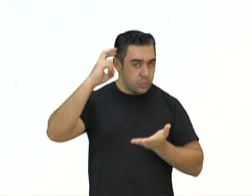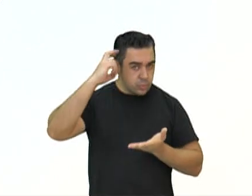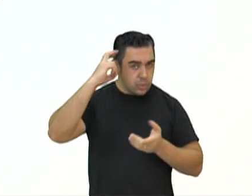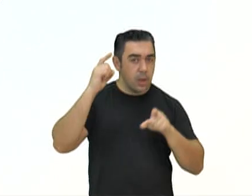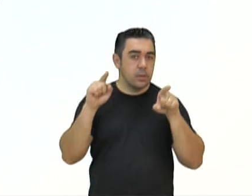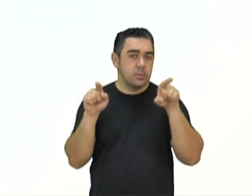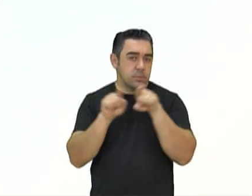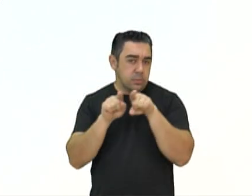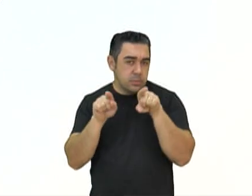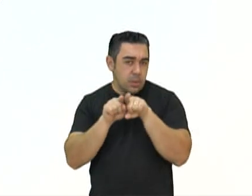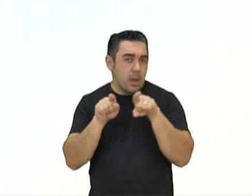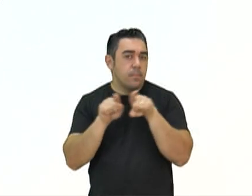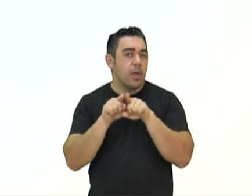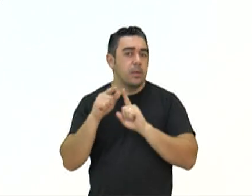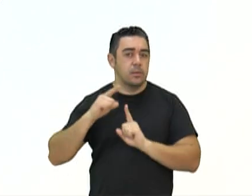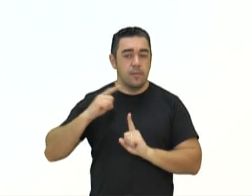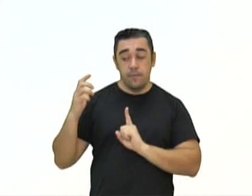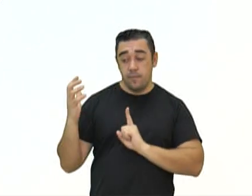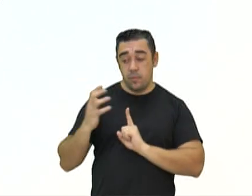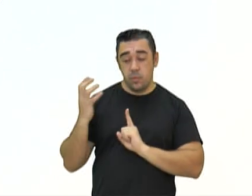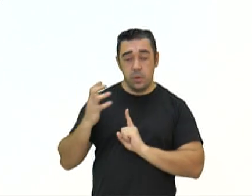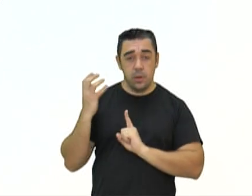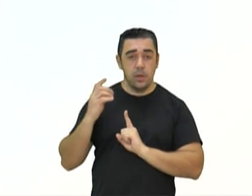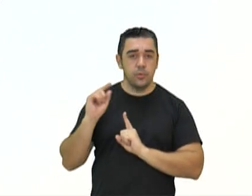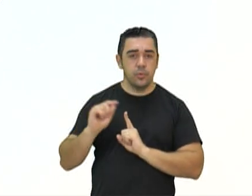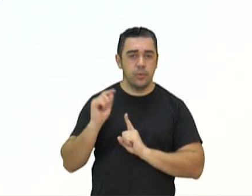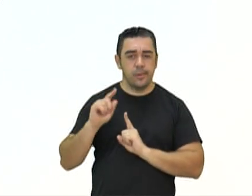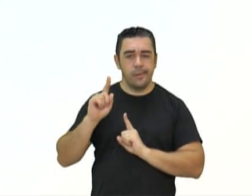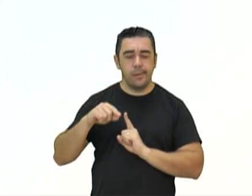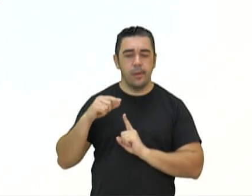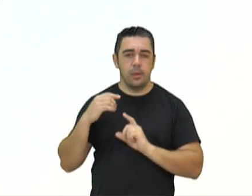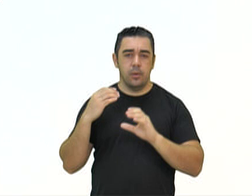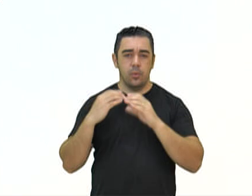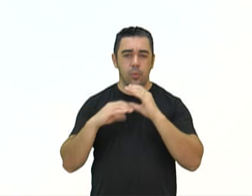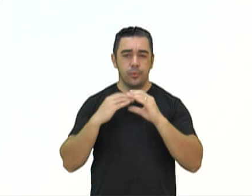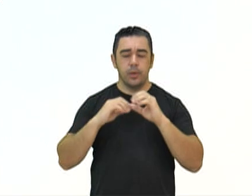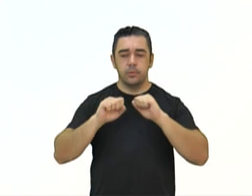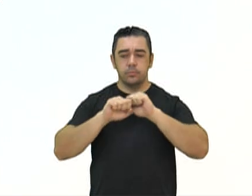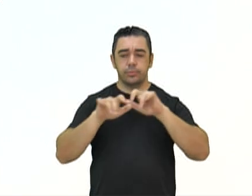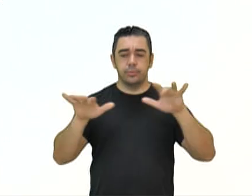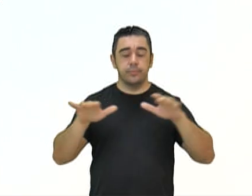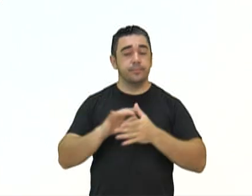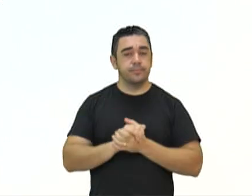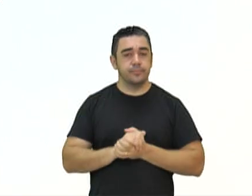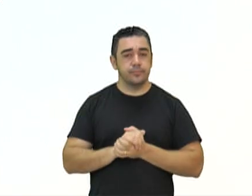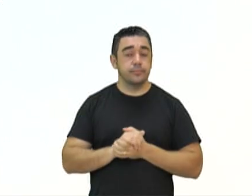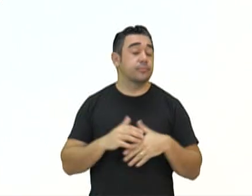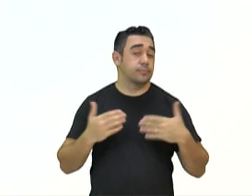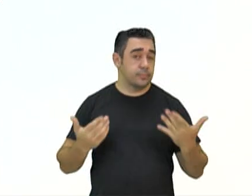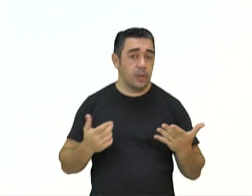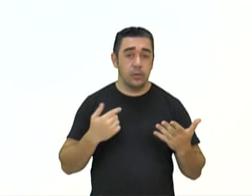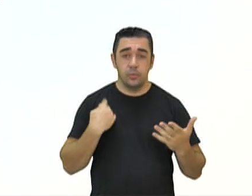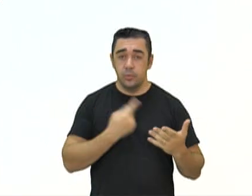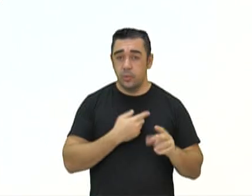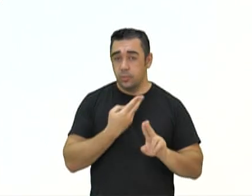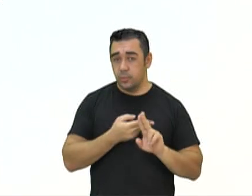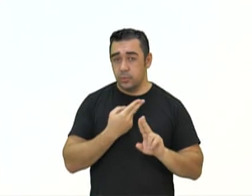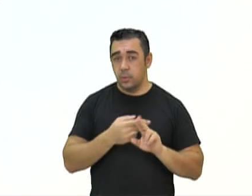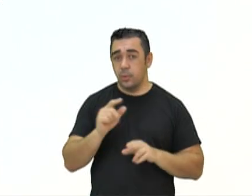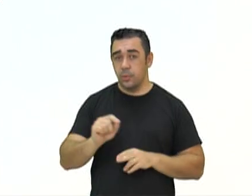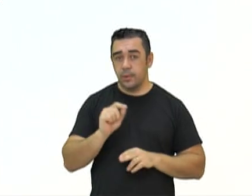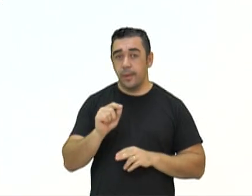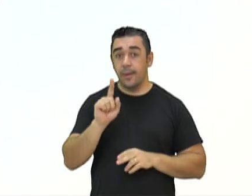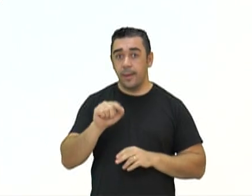também passaram a ser influenciados pelos meios de comunicação de massa. E um meio que muito temos utilizado é